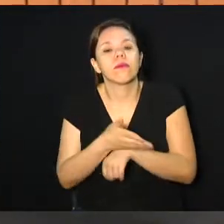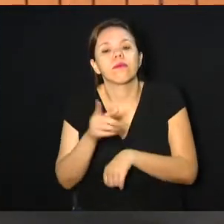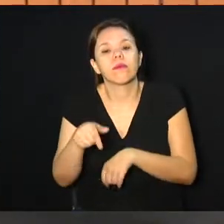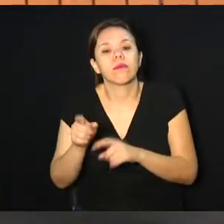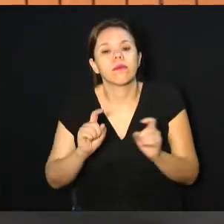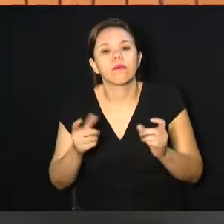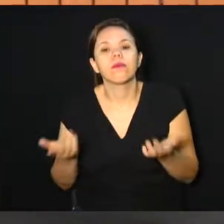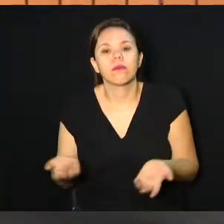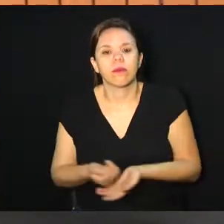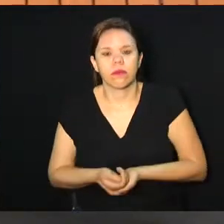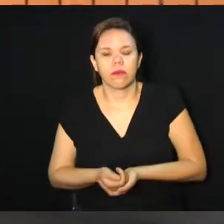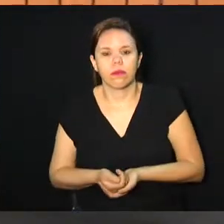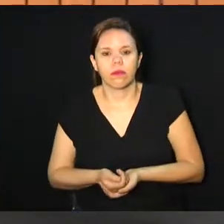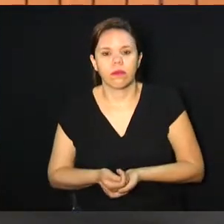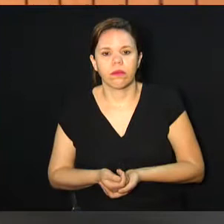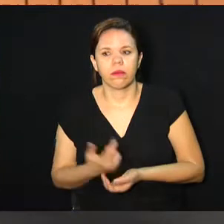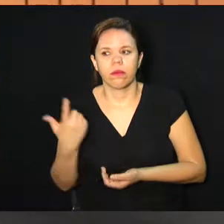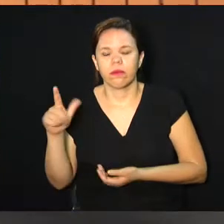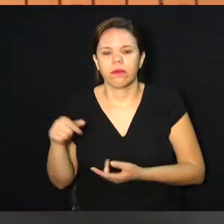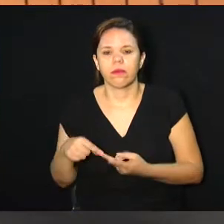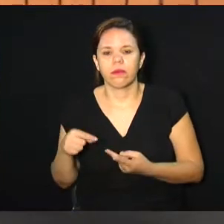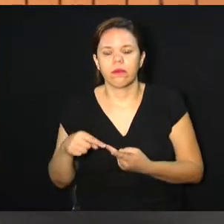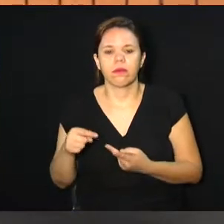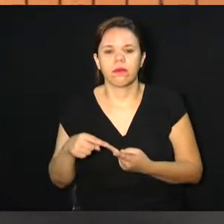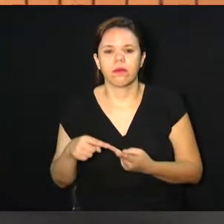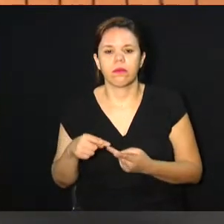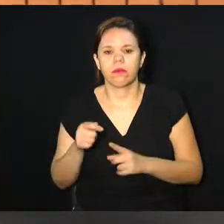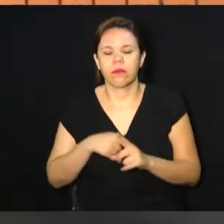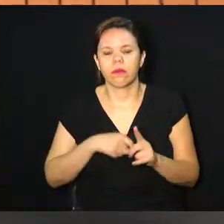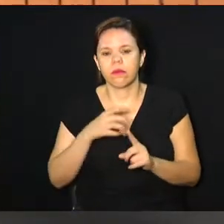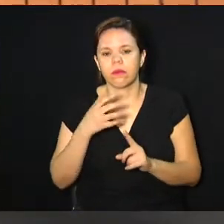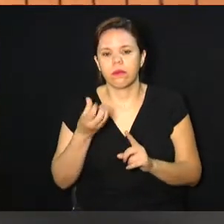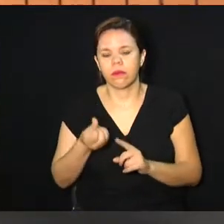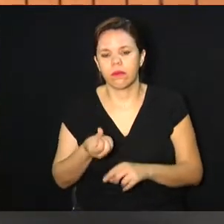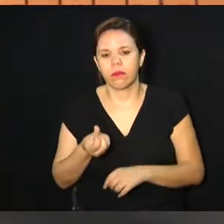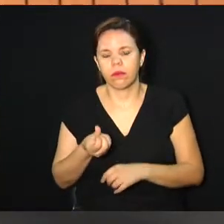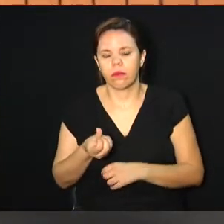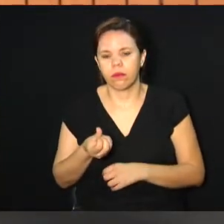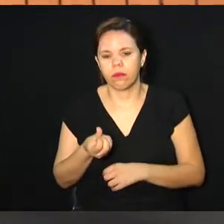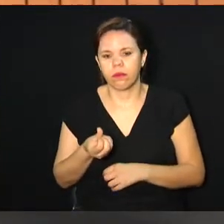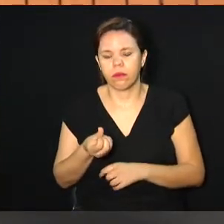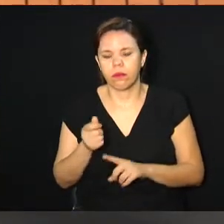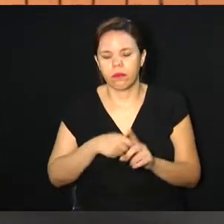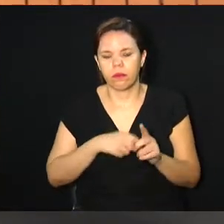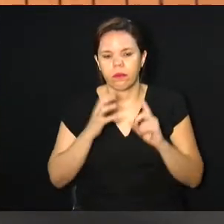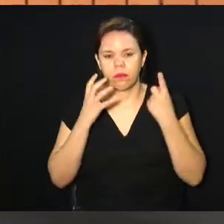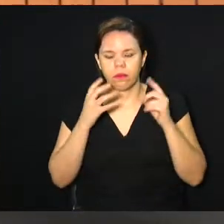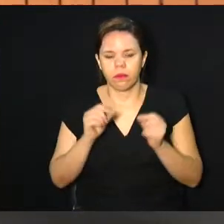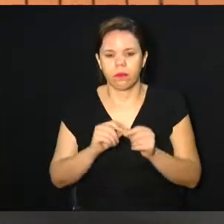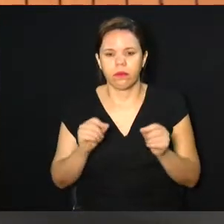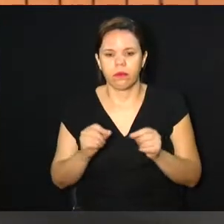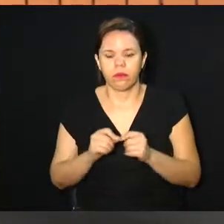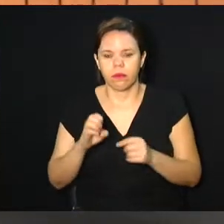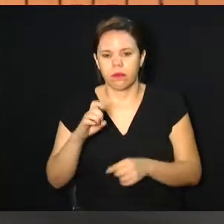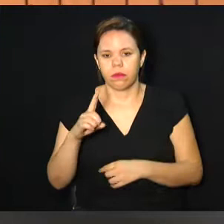audiência. A outra é em fevereiro, 6 de fevereiro, segundo o site que a INDEC lançou,